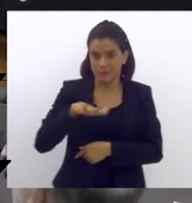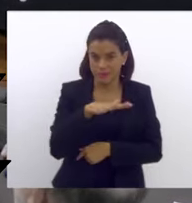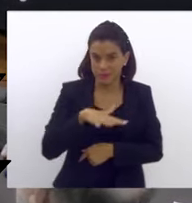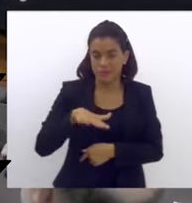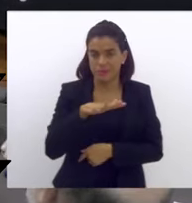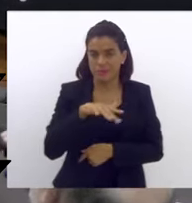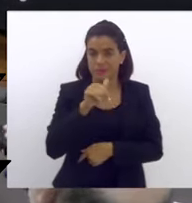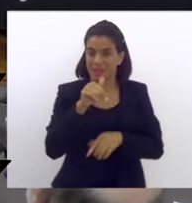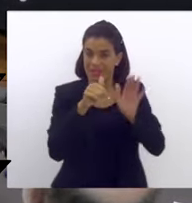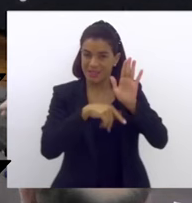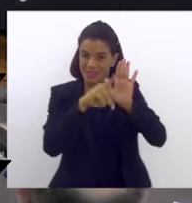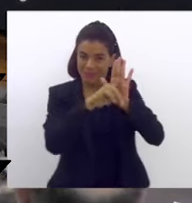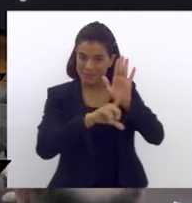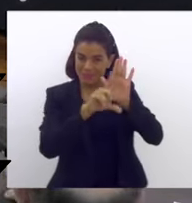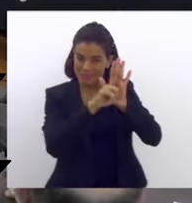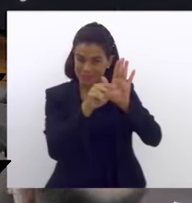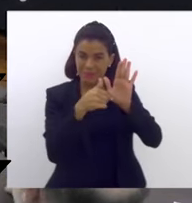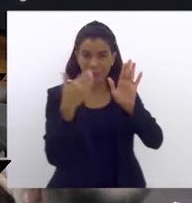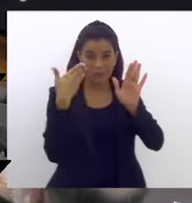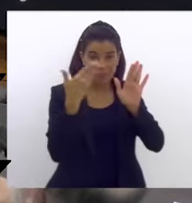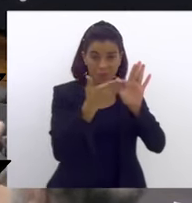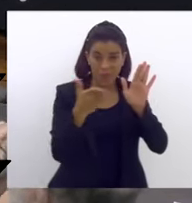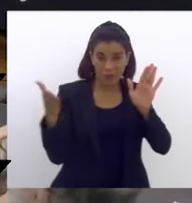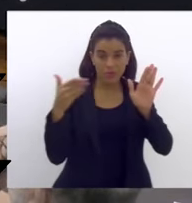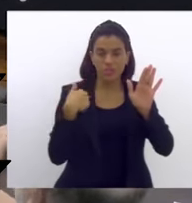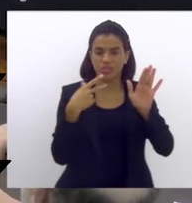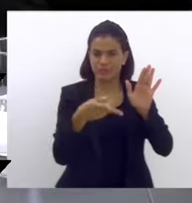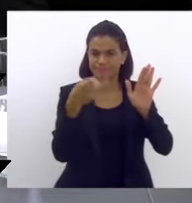esse projeto faz à tona e acontece